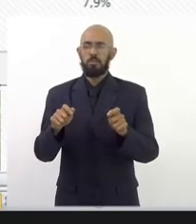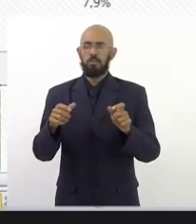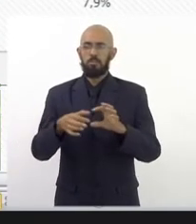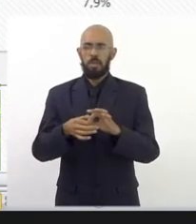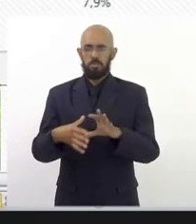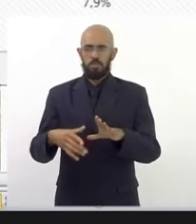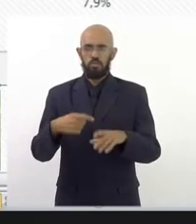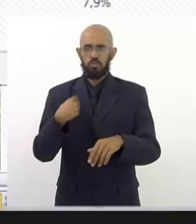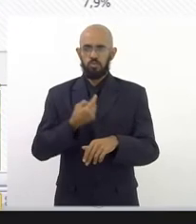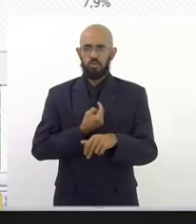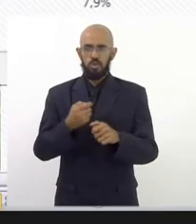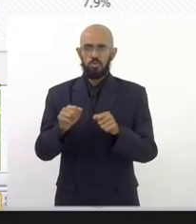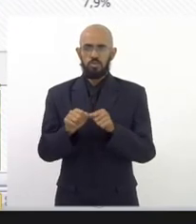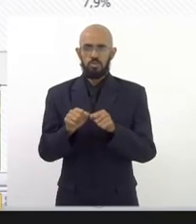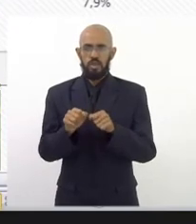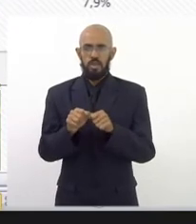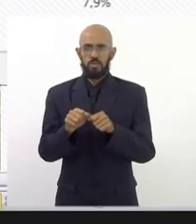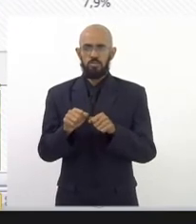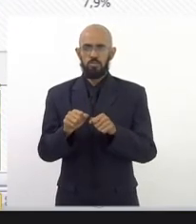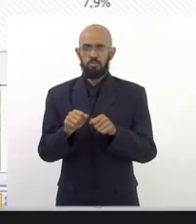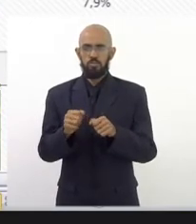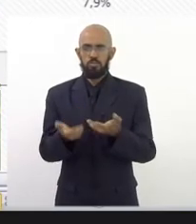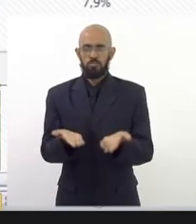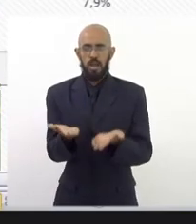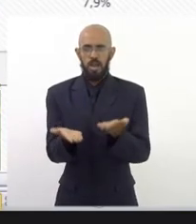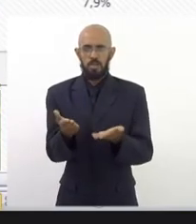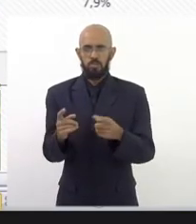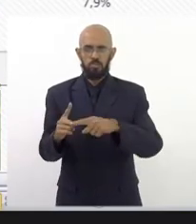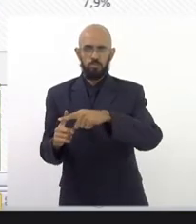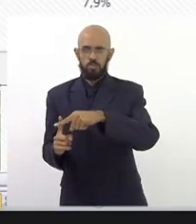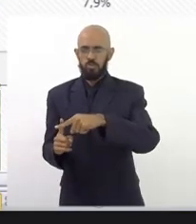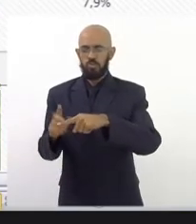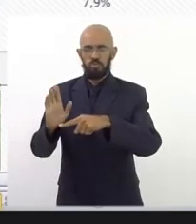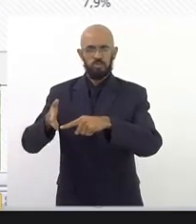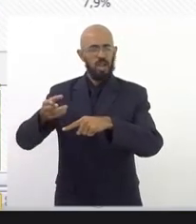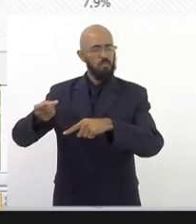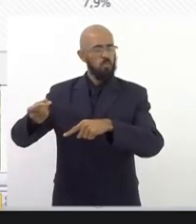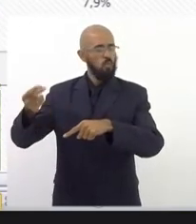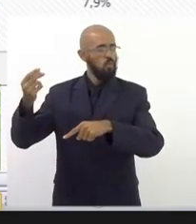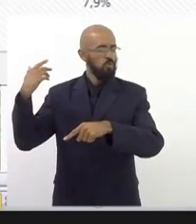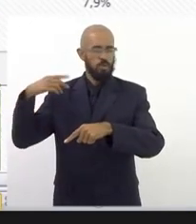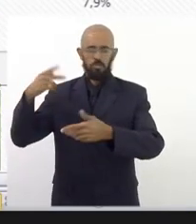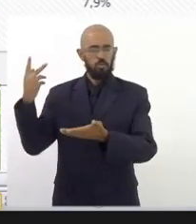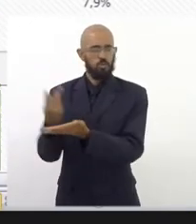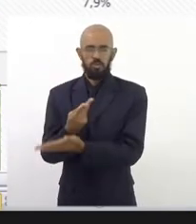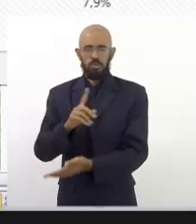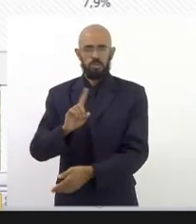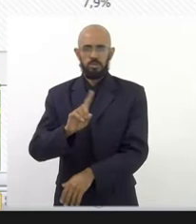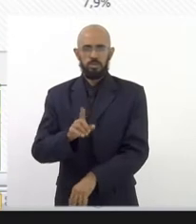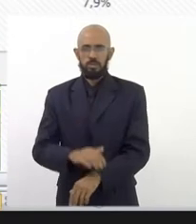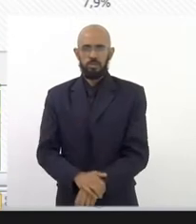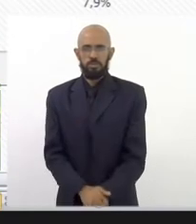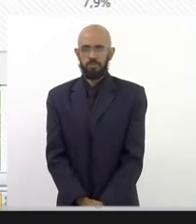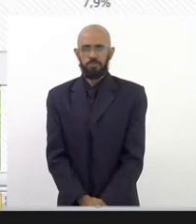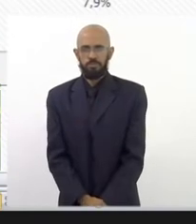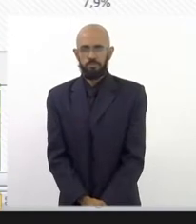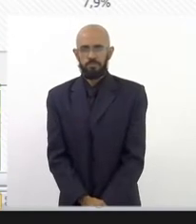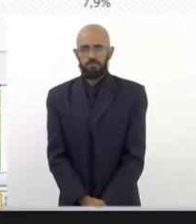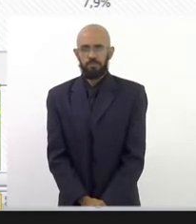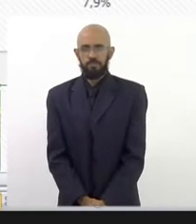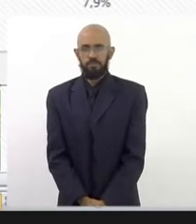superávit orçamentário, coisa que nós não víamos há muito, muito tempo. Né? Então, só para a gente ter uma ideia,